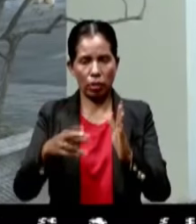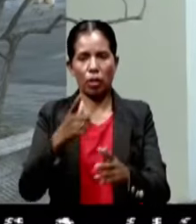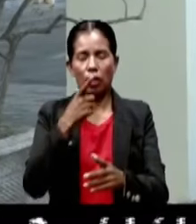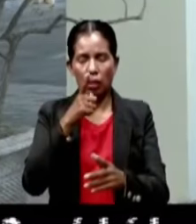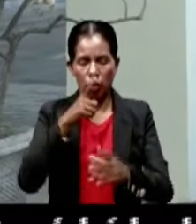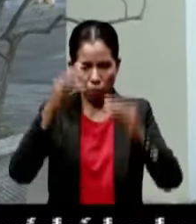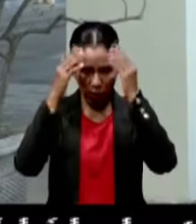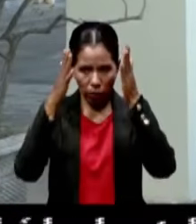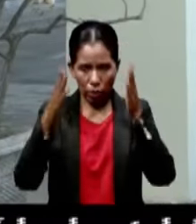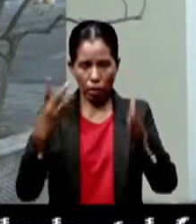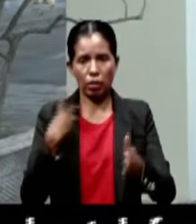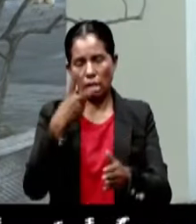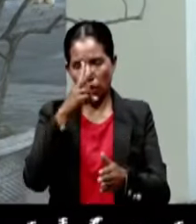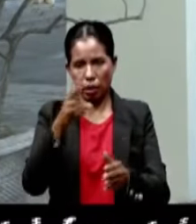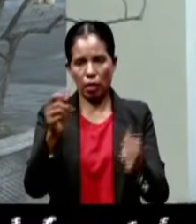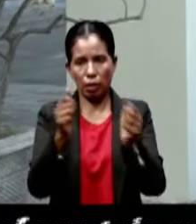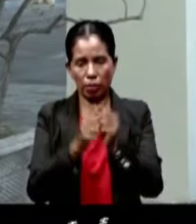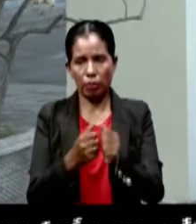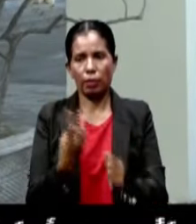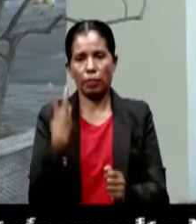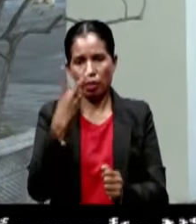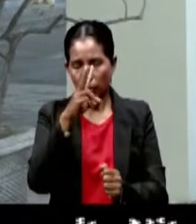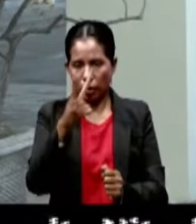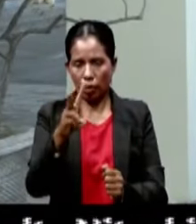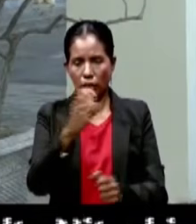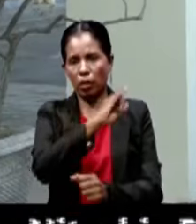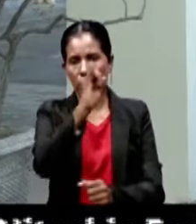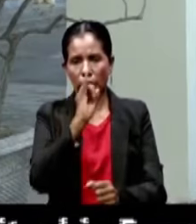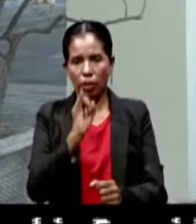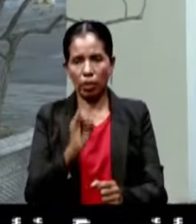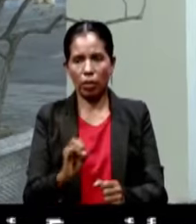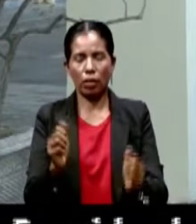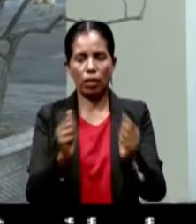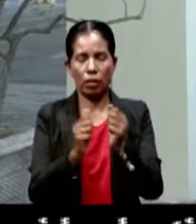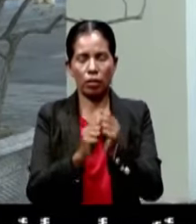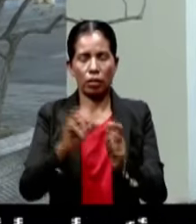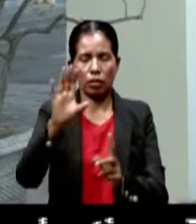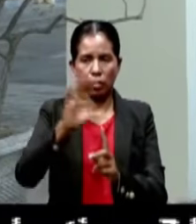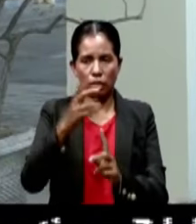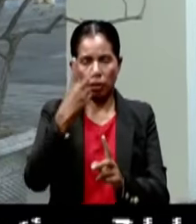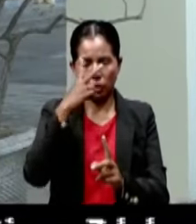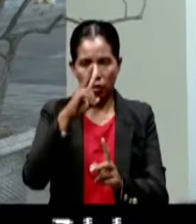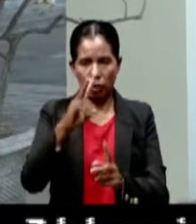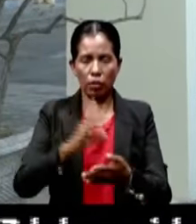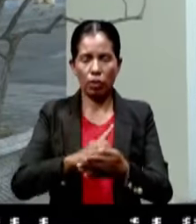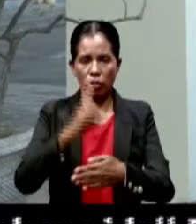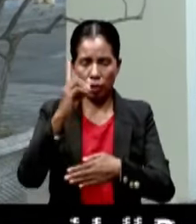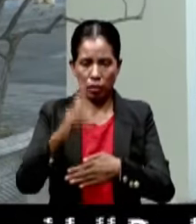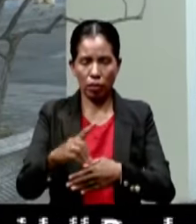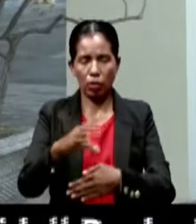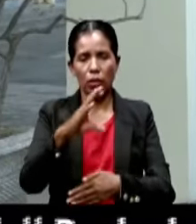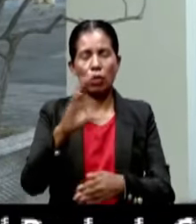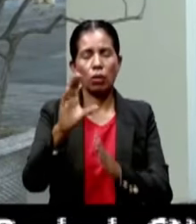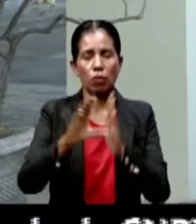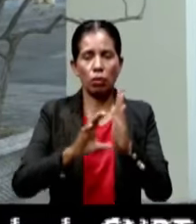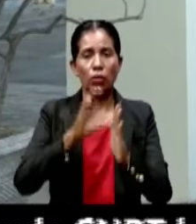portuguesa estira nebe oin e te acompanha, tu irmai, e também entrevista o coordenador avaliação de desenvolvimento curricular, o